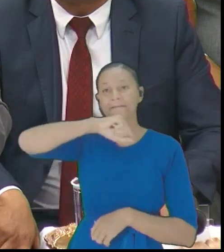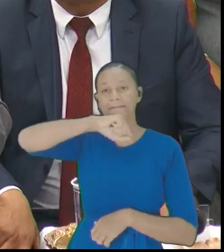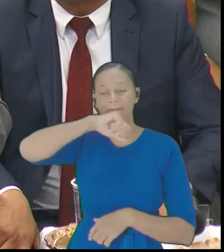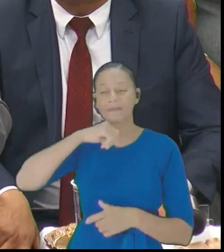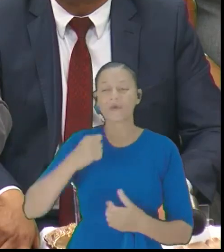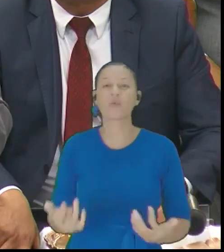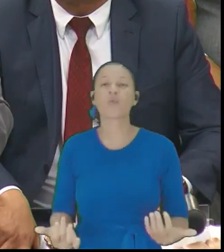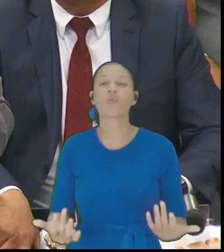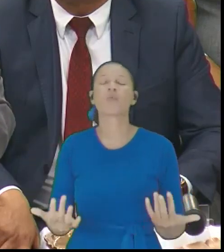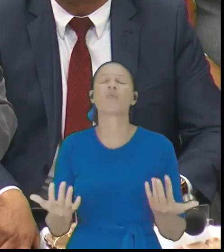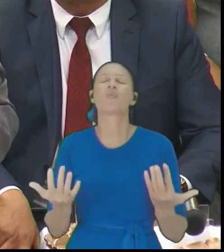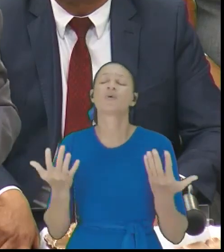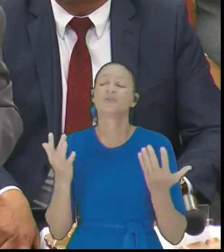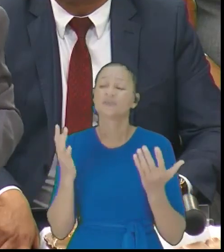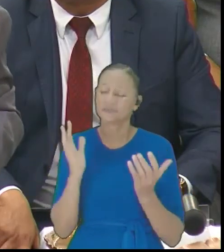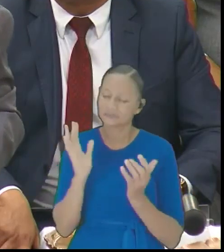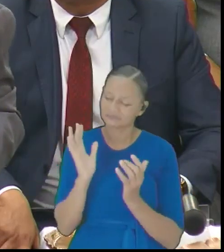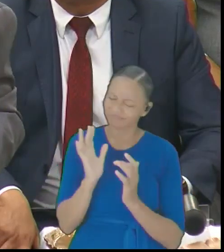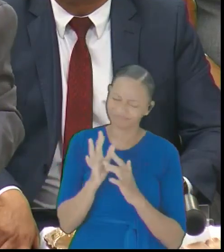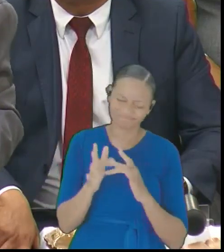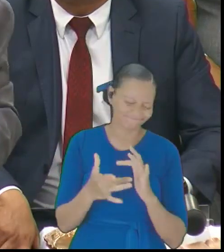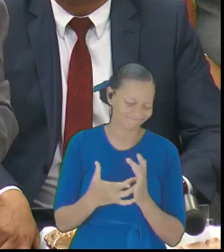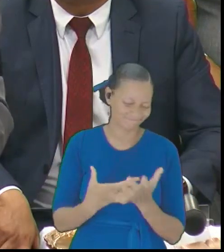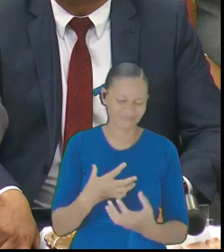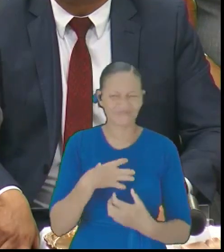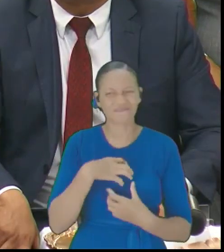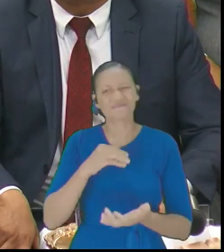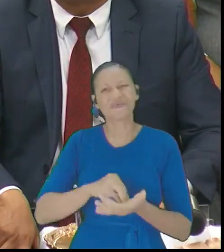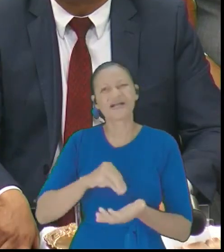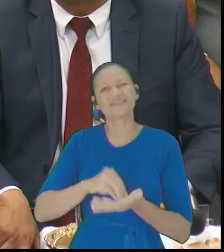Gente, não tem um negócio pior do que a ingratidão, não.